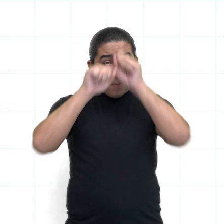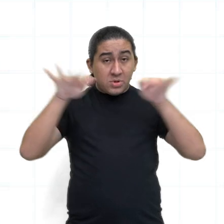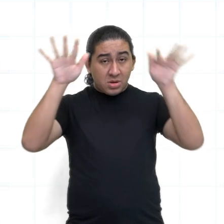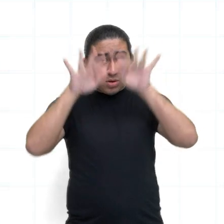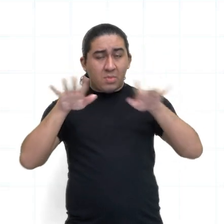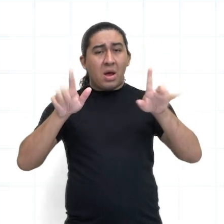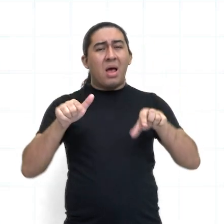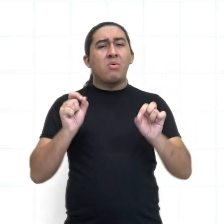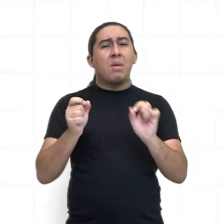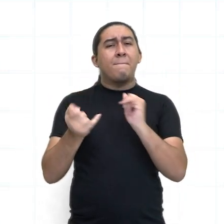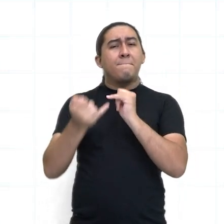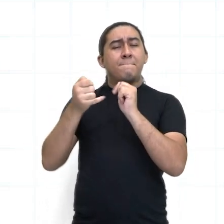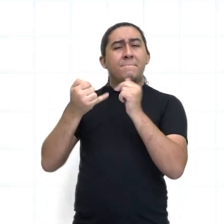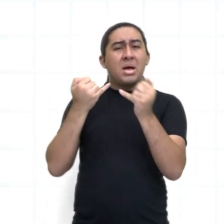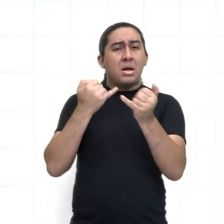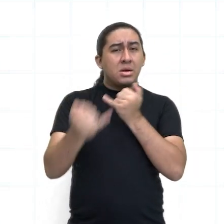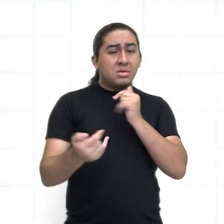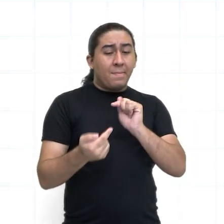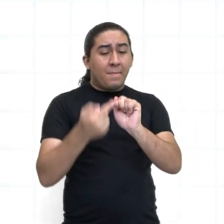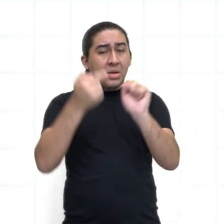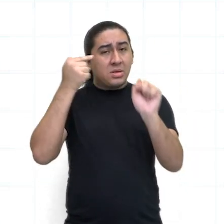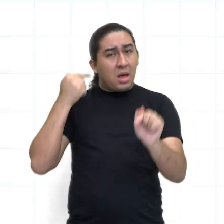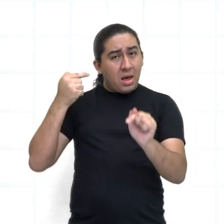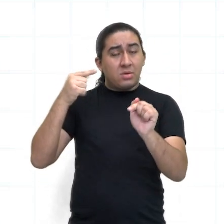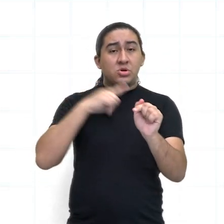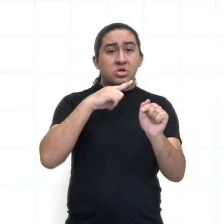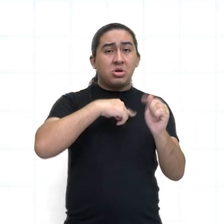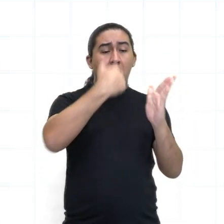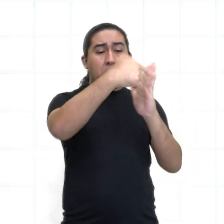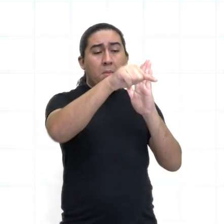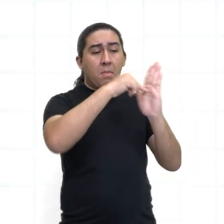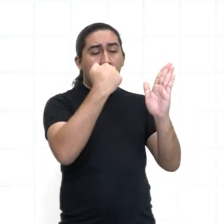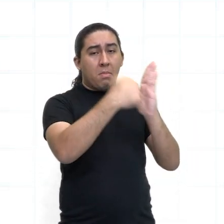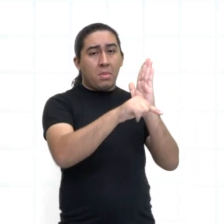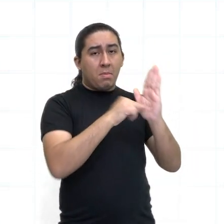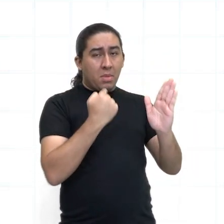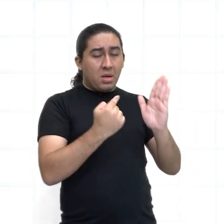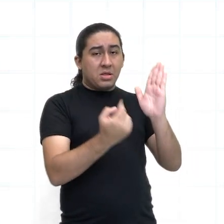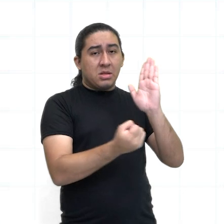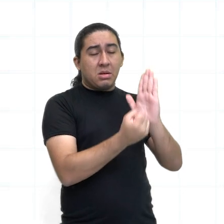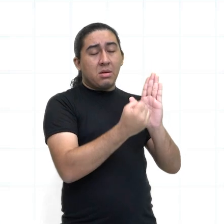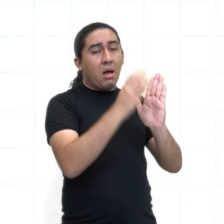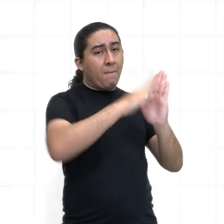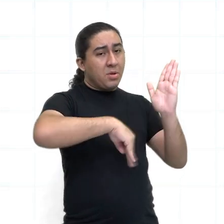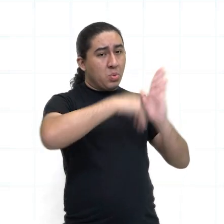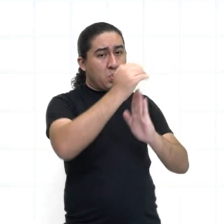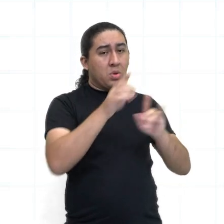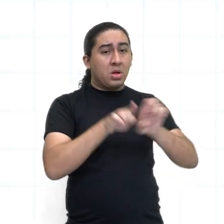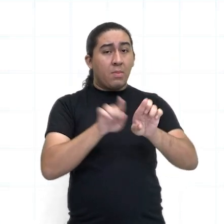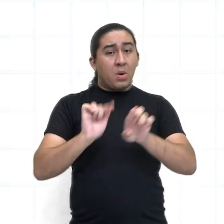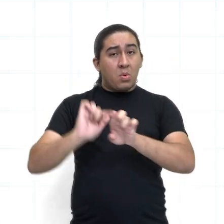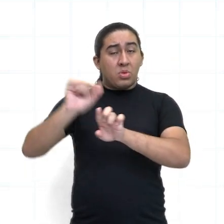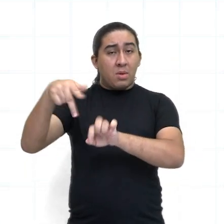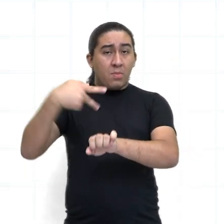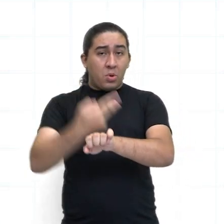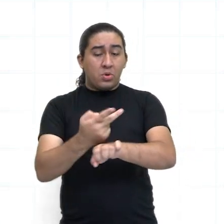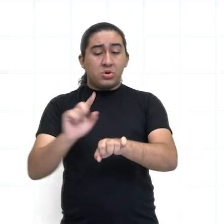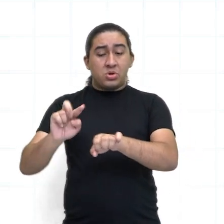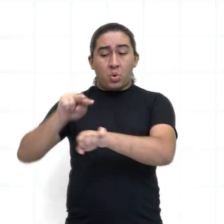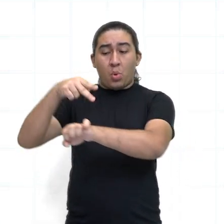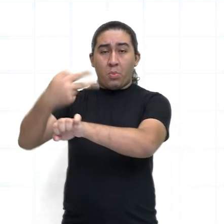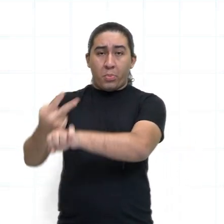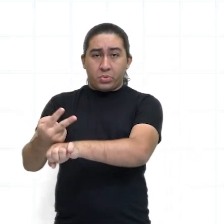ao impressionismo, que nós já falamos em aulas anteriores, certo? E pós-impressionismo. E o